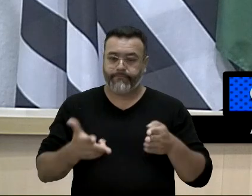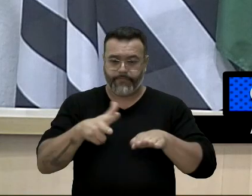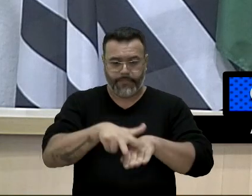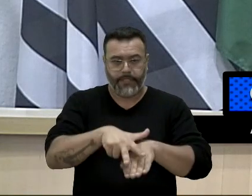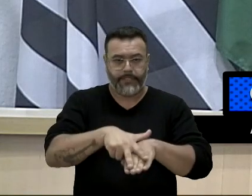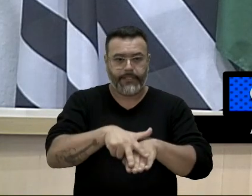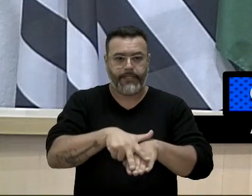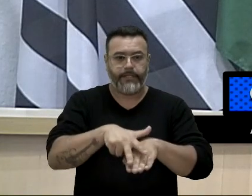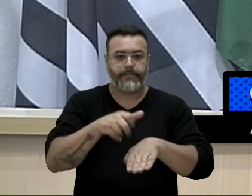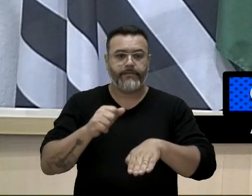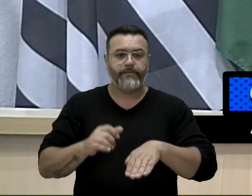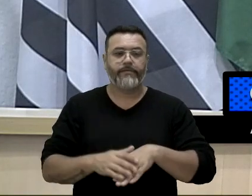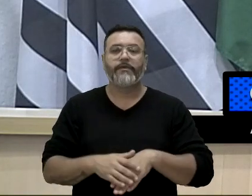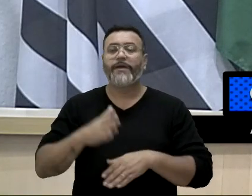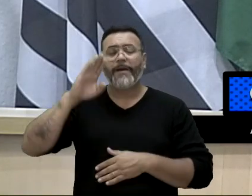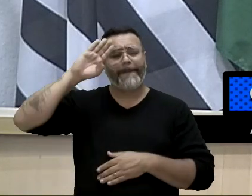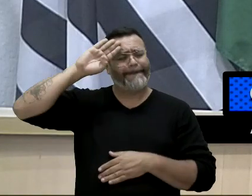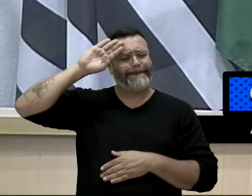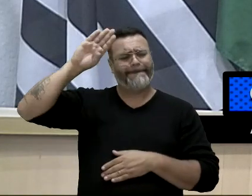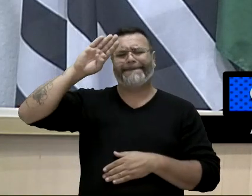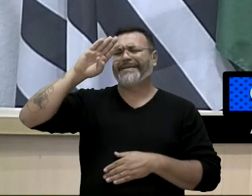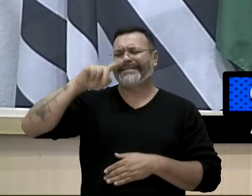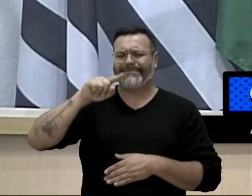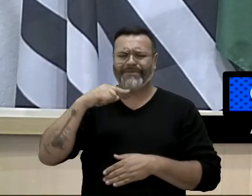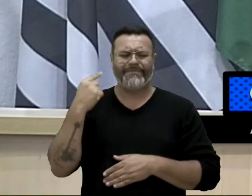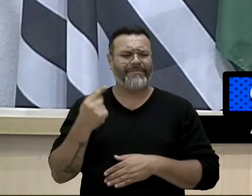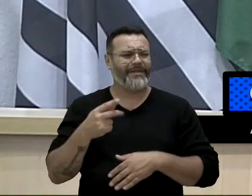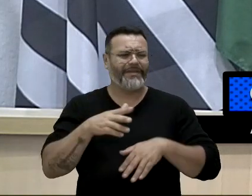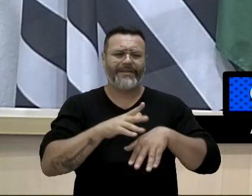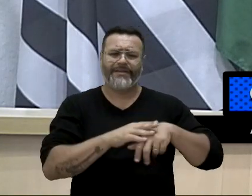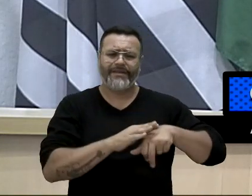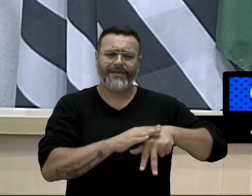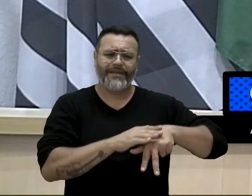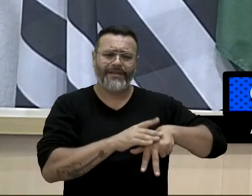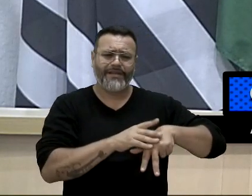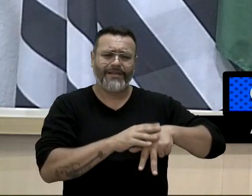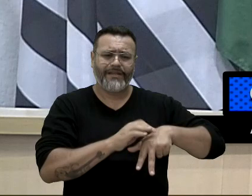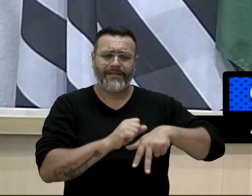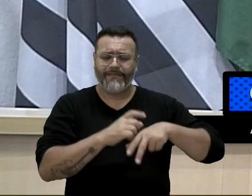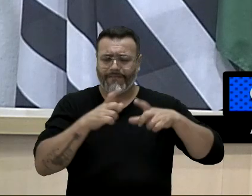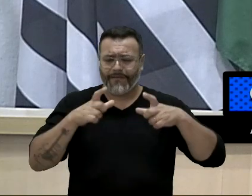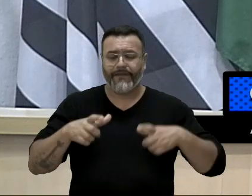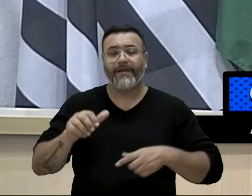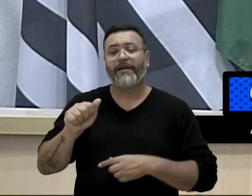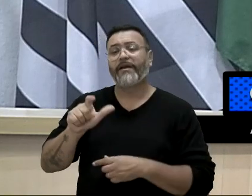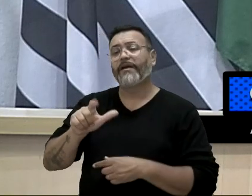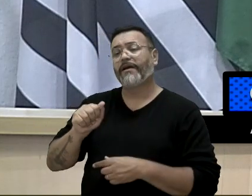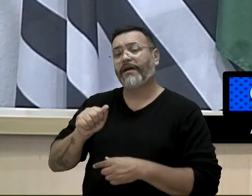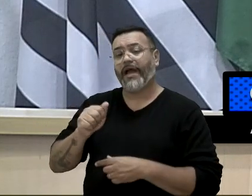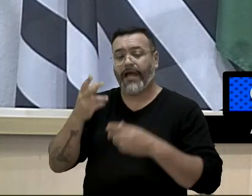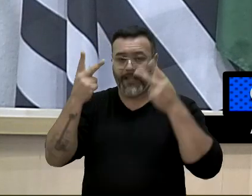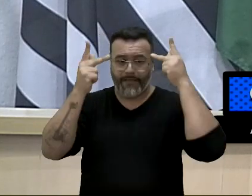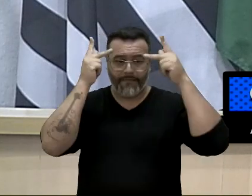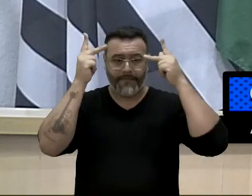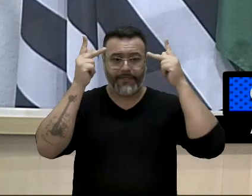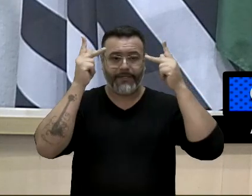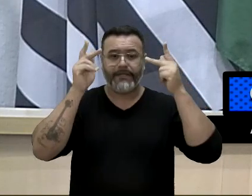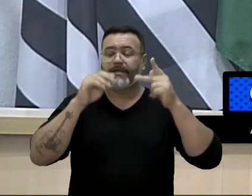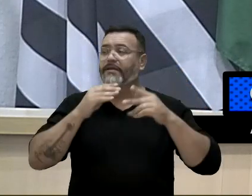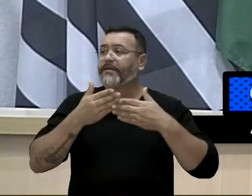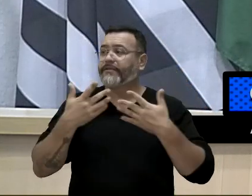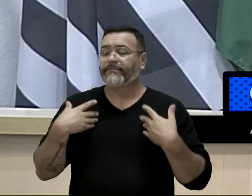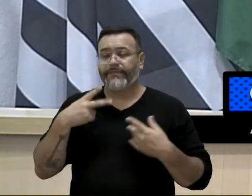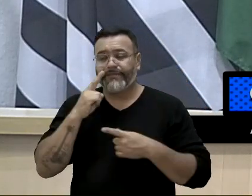né? Principalmente essas pacientes que ficam em ala psiquiátrica, a gente vê e não tem